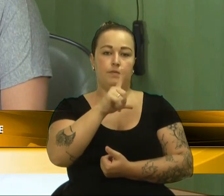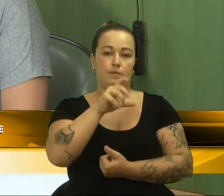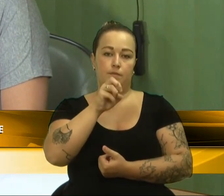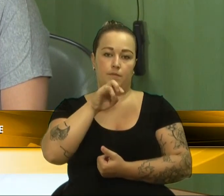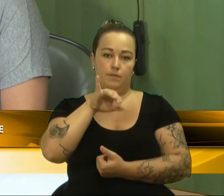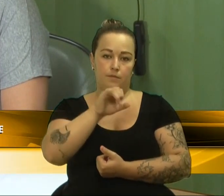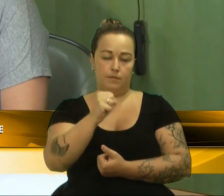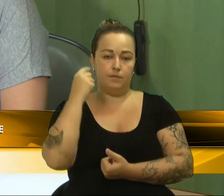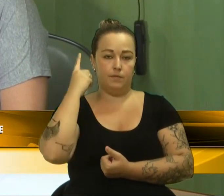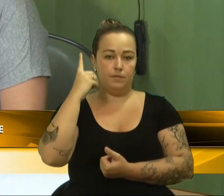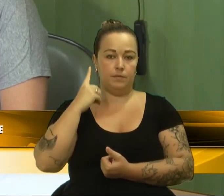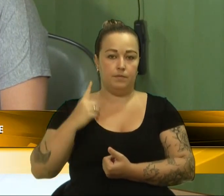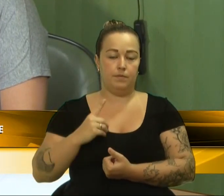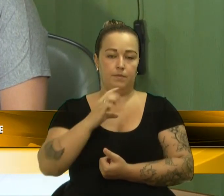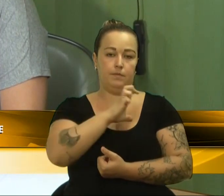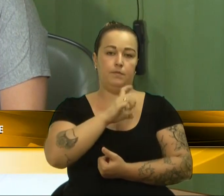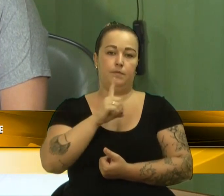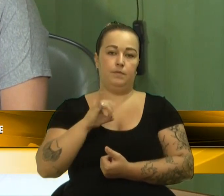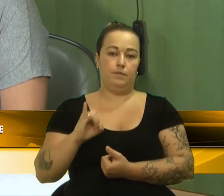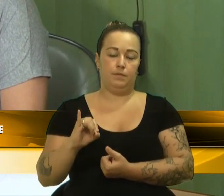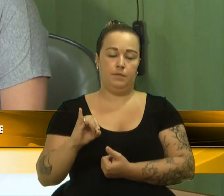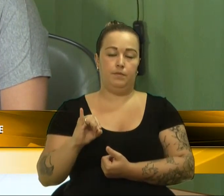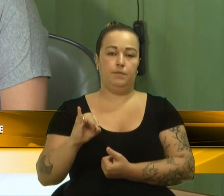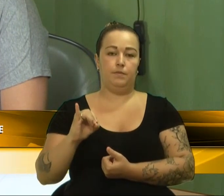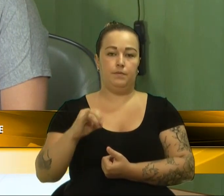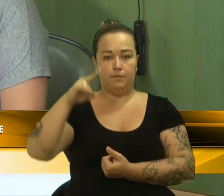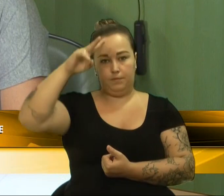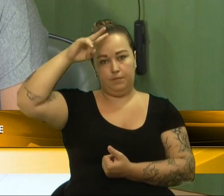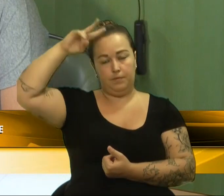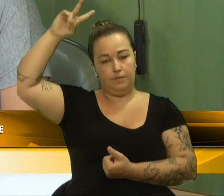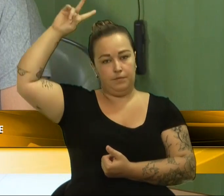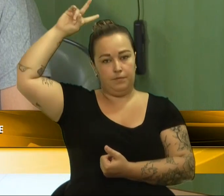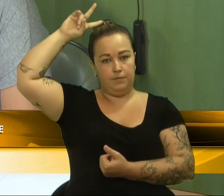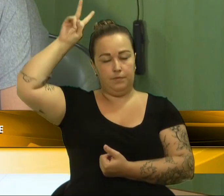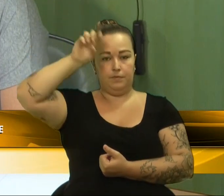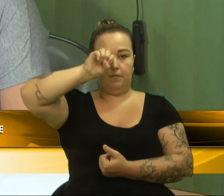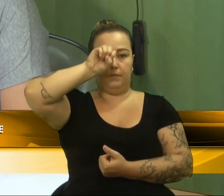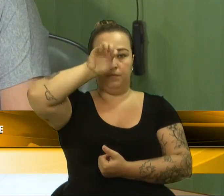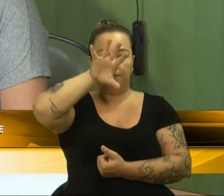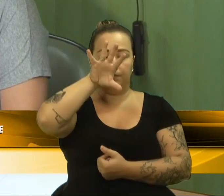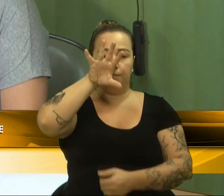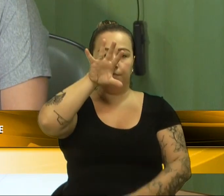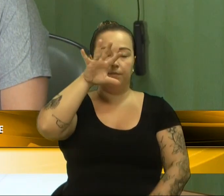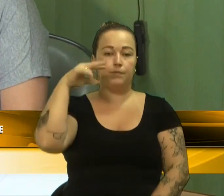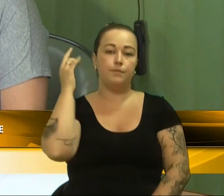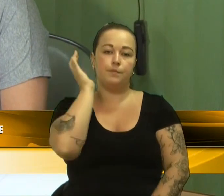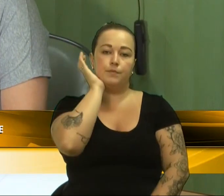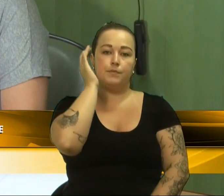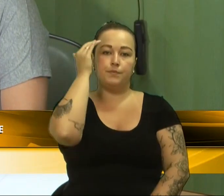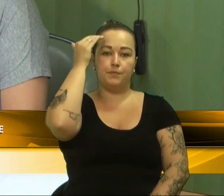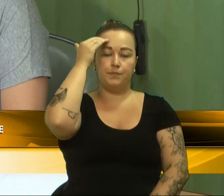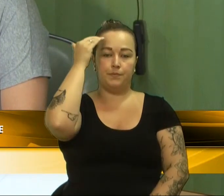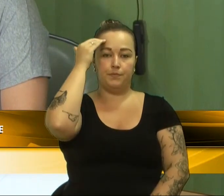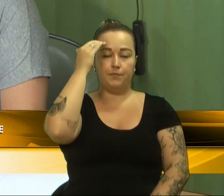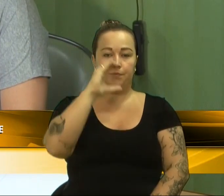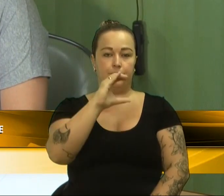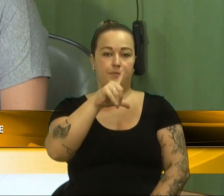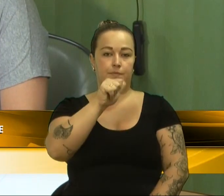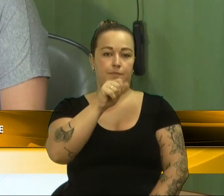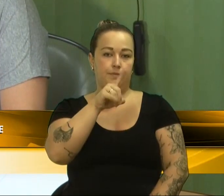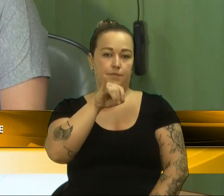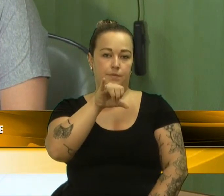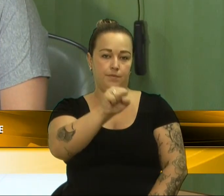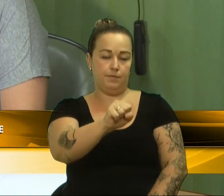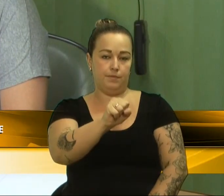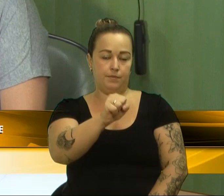Pessoa, Edi Carlos Pereira de Souza, Edson da Rosa, Elisandro Fiuza, Felipe Gremelmaier, Gladys Frisso,